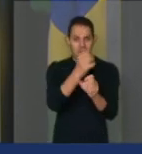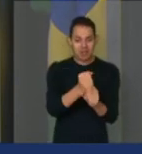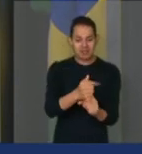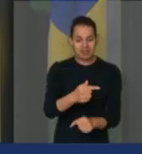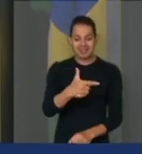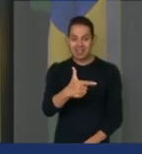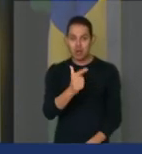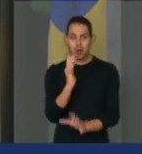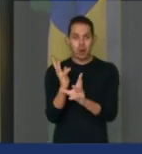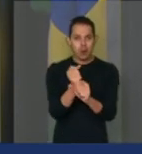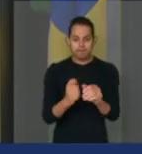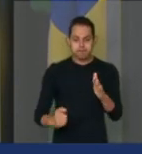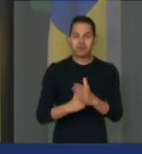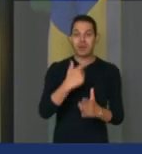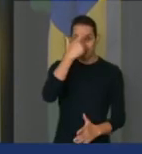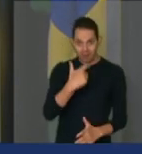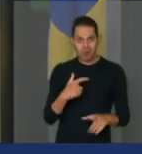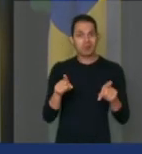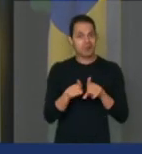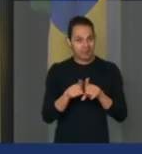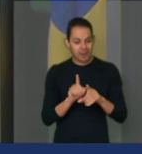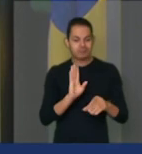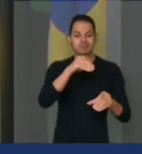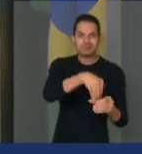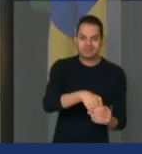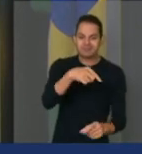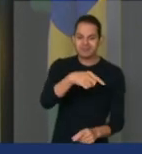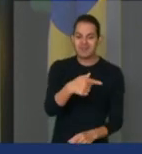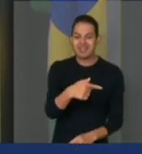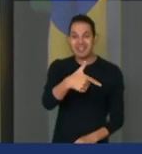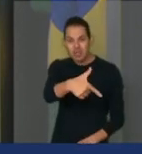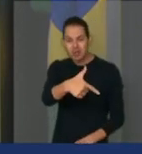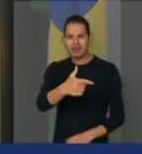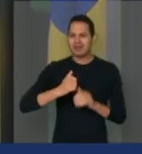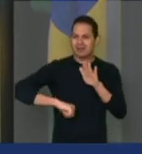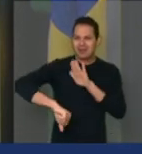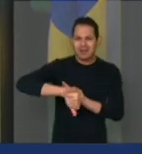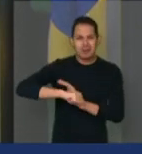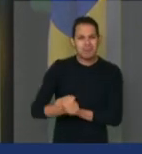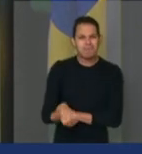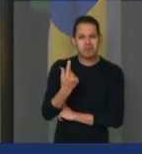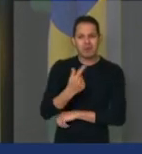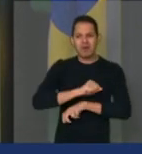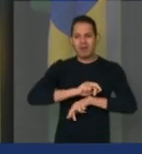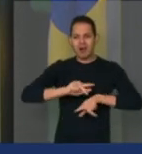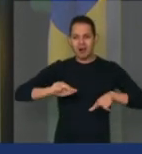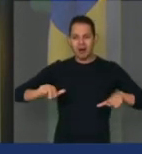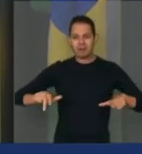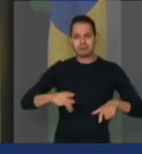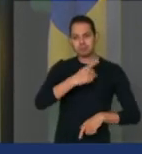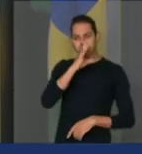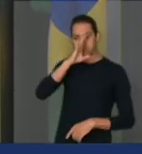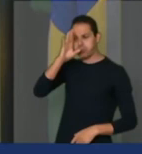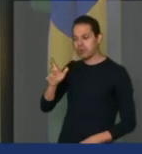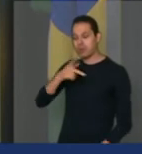indiciados por incitação à crime crimes Absurdos que lhe imputa ao presidente